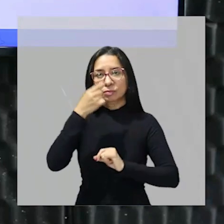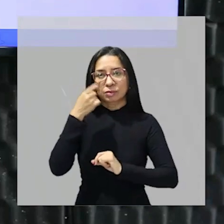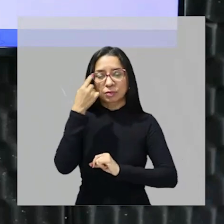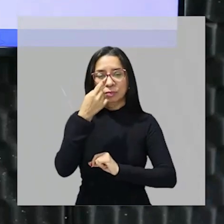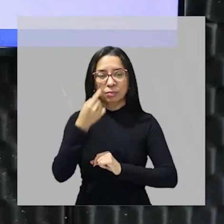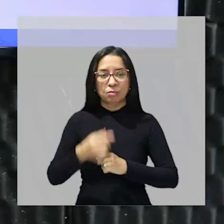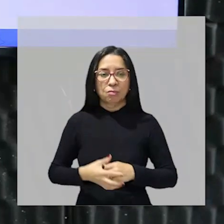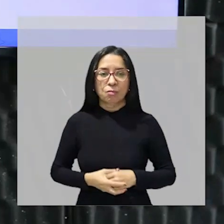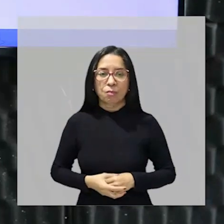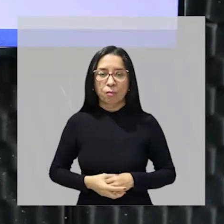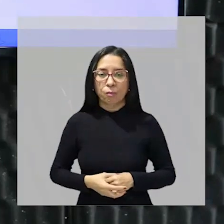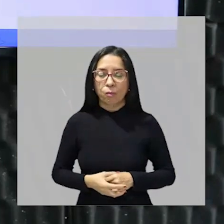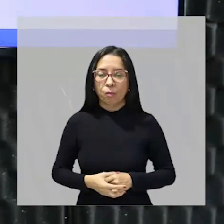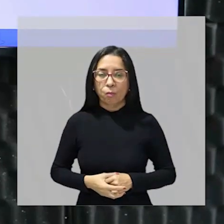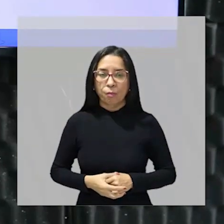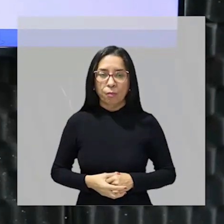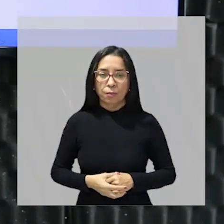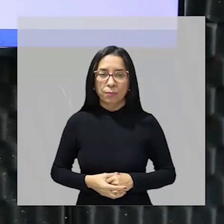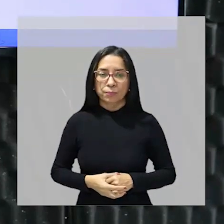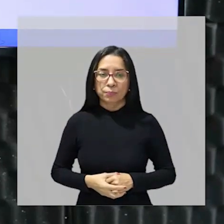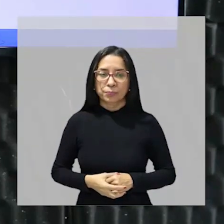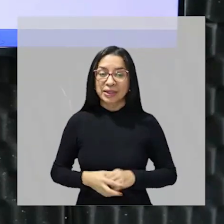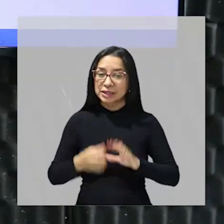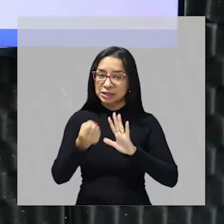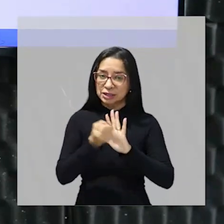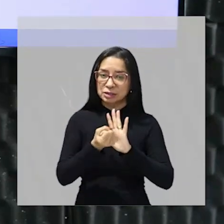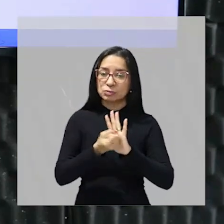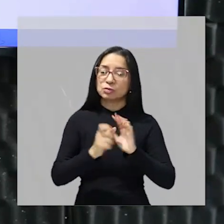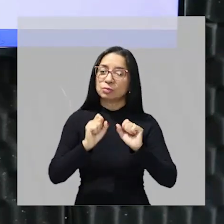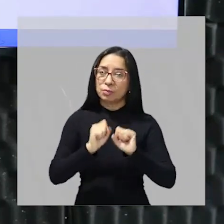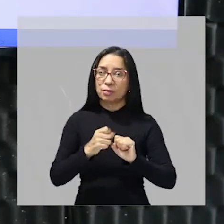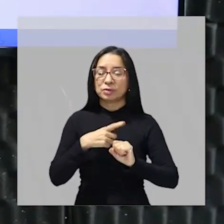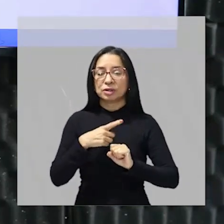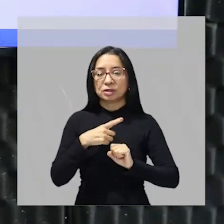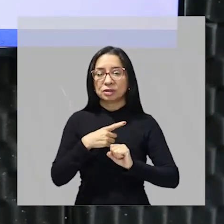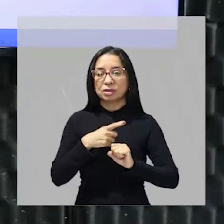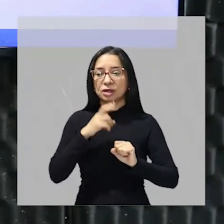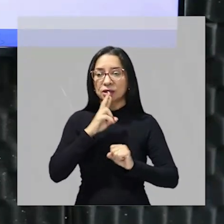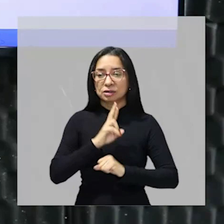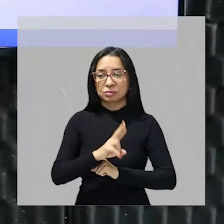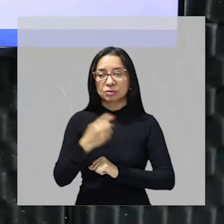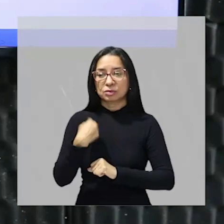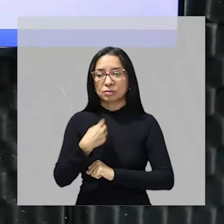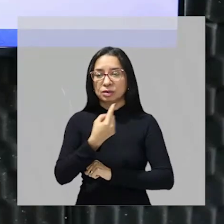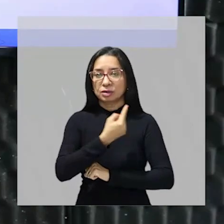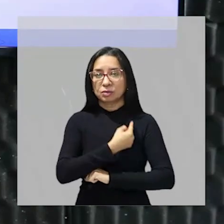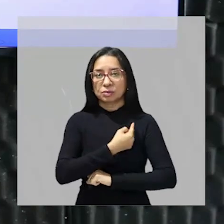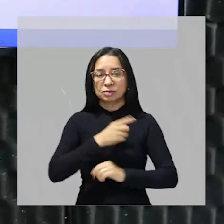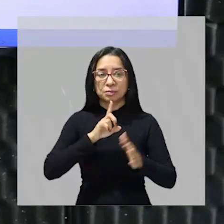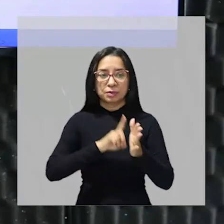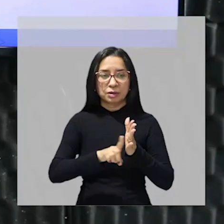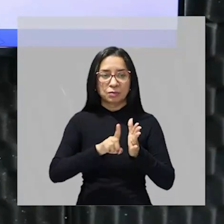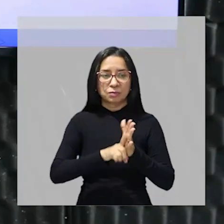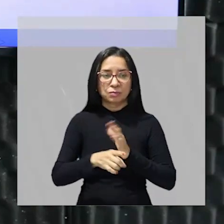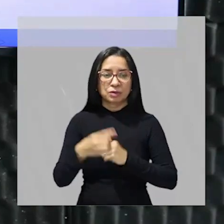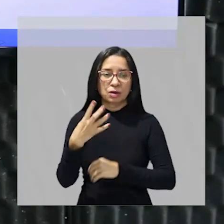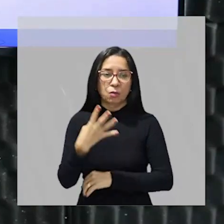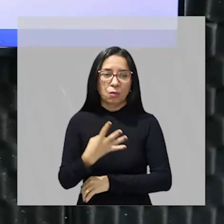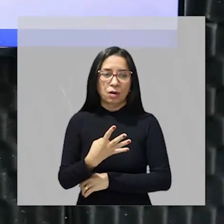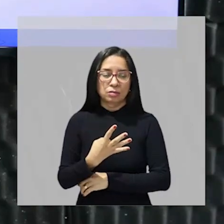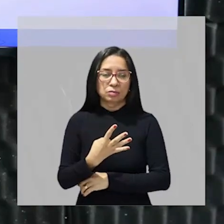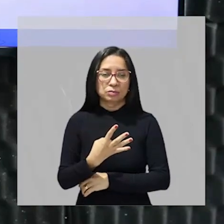indagaciones. Símbolos e sinais podem conter respostas para nossas perguntas. La acción de